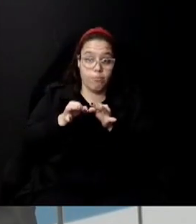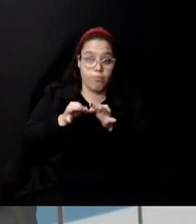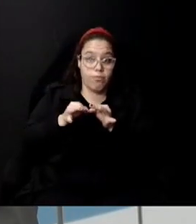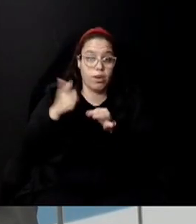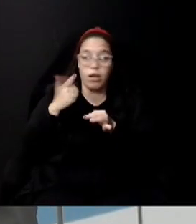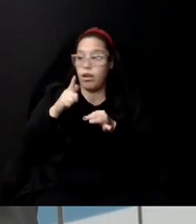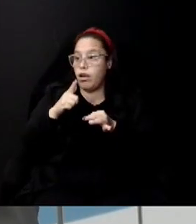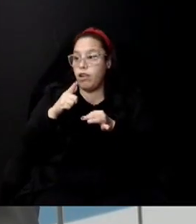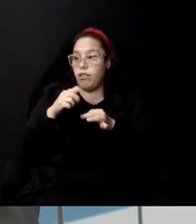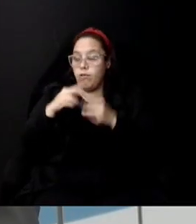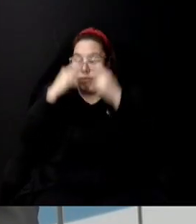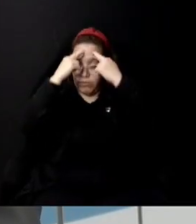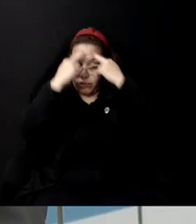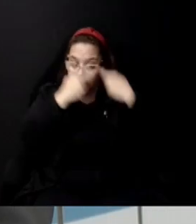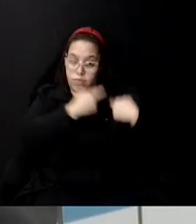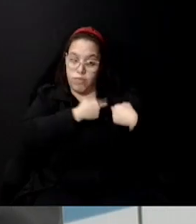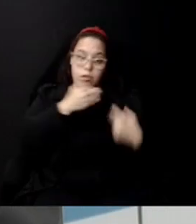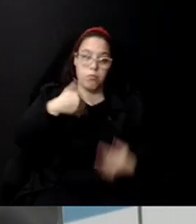o direito internacional.